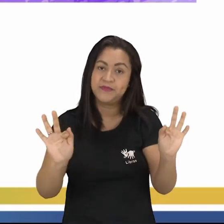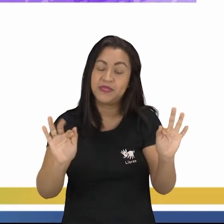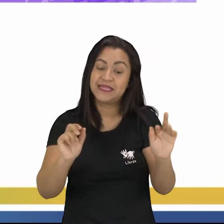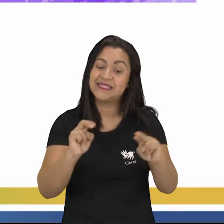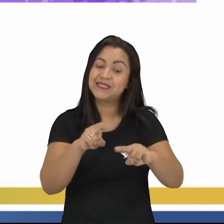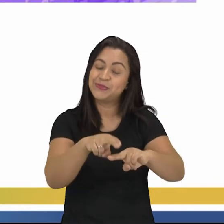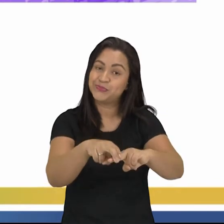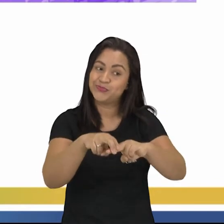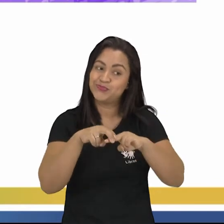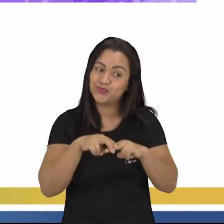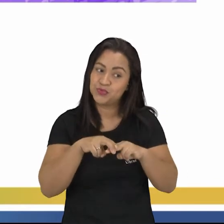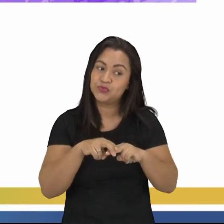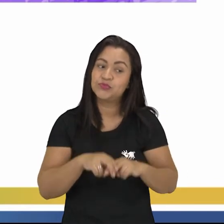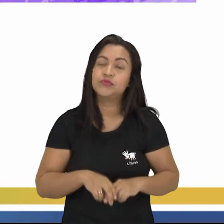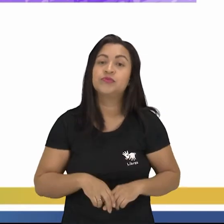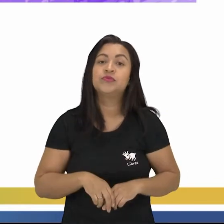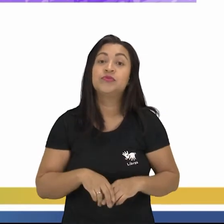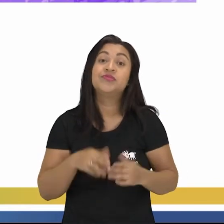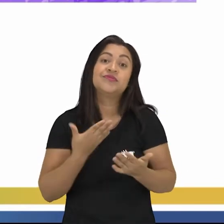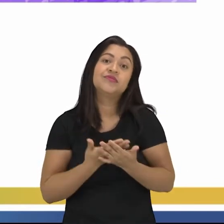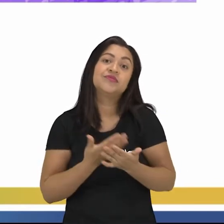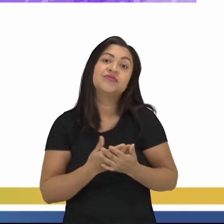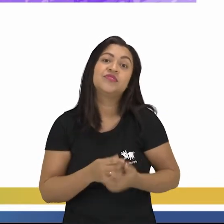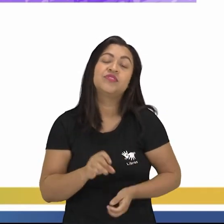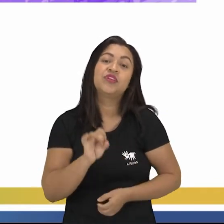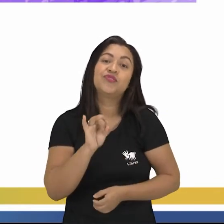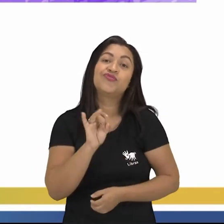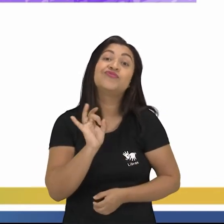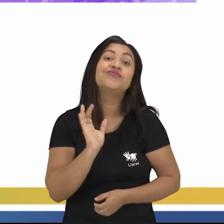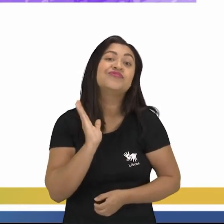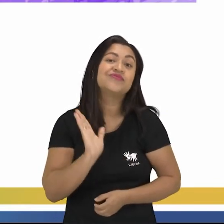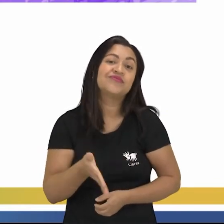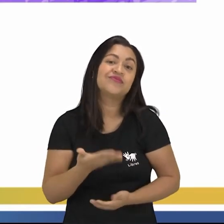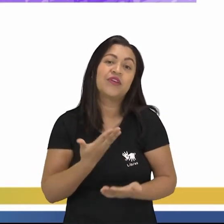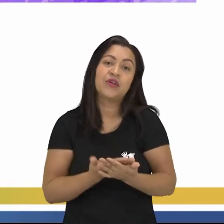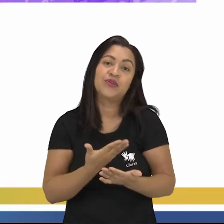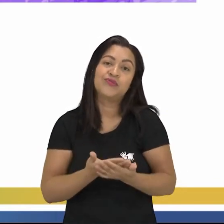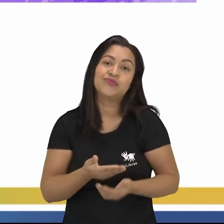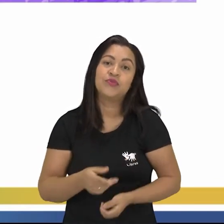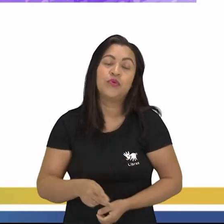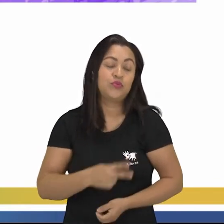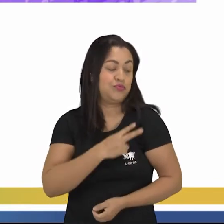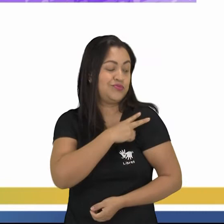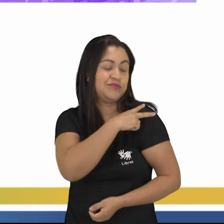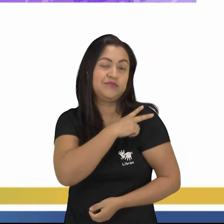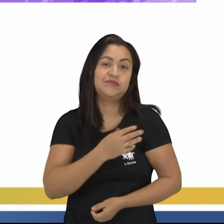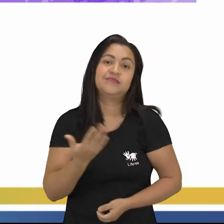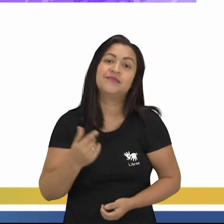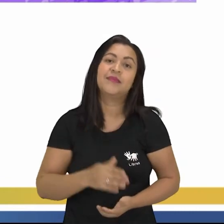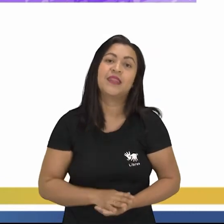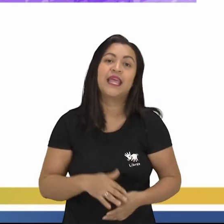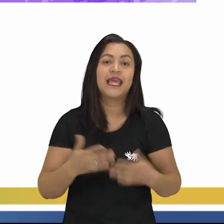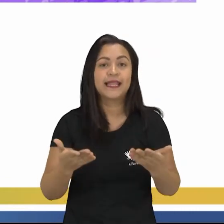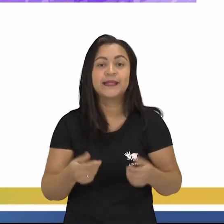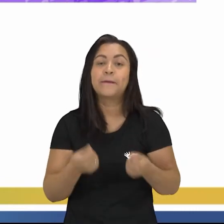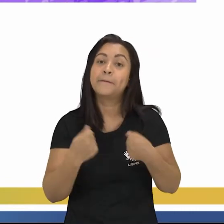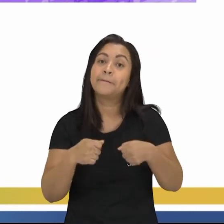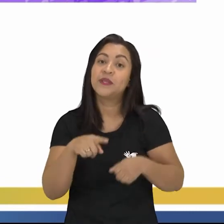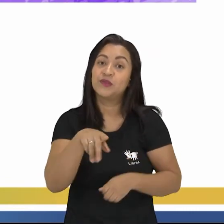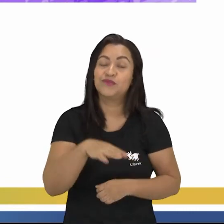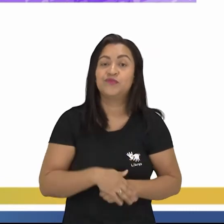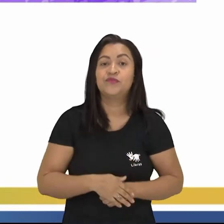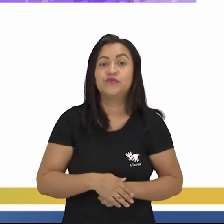que esse assunto a gente estuda no 3º ano do ensino médio, porque te exige que você tenha um domínio dos tempos verbais da língua